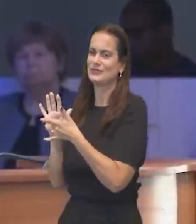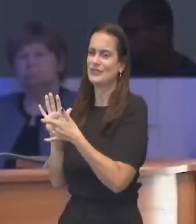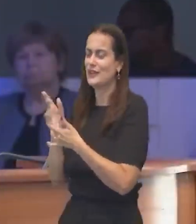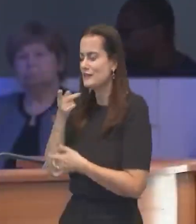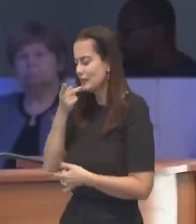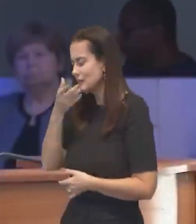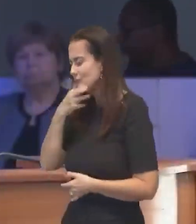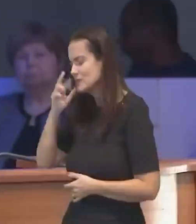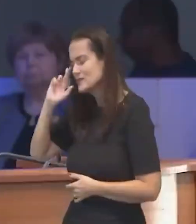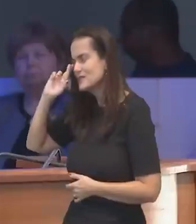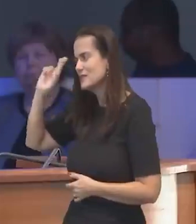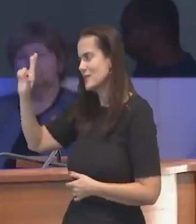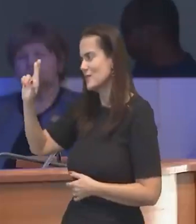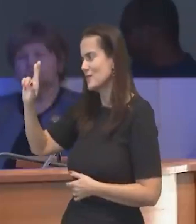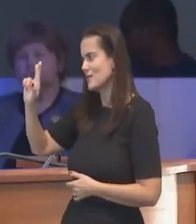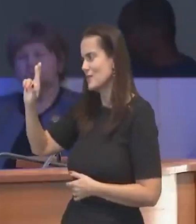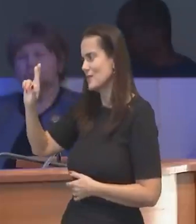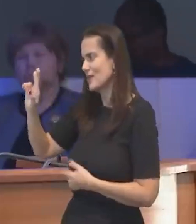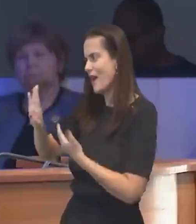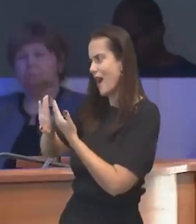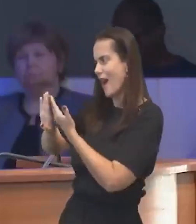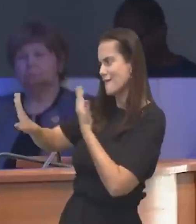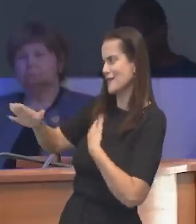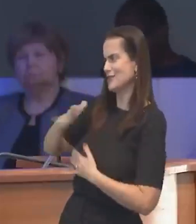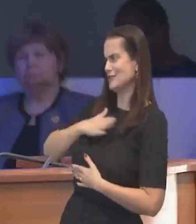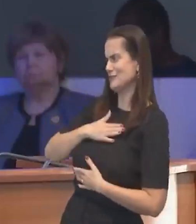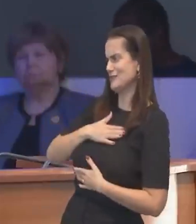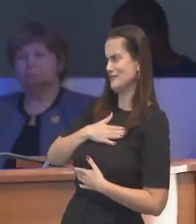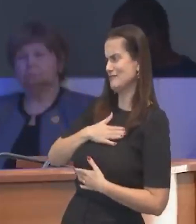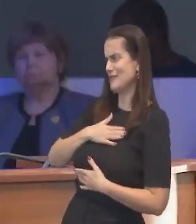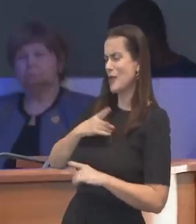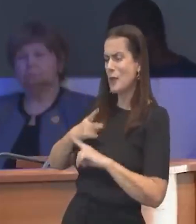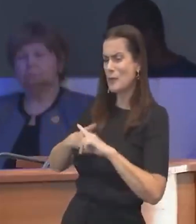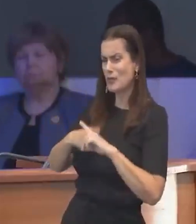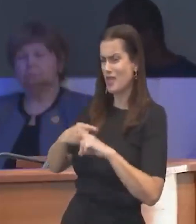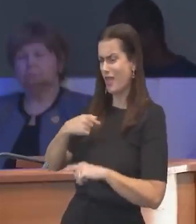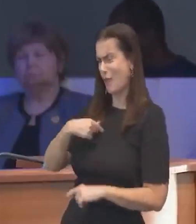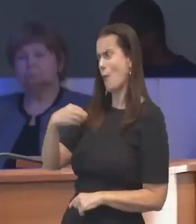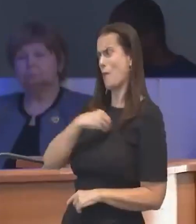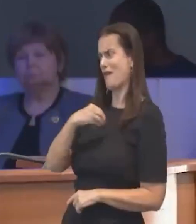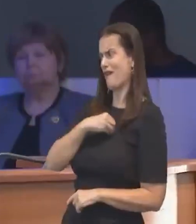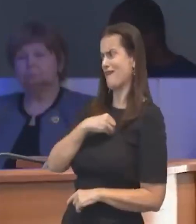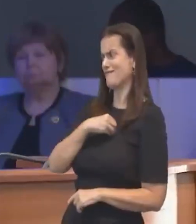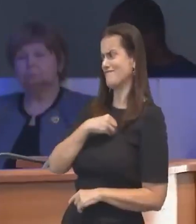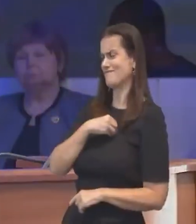dizendo: Senhor, afasta-te de mim, porque eu sou um pecador.